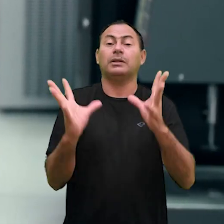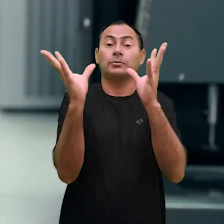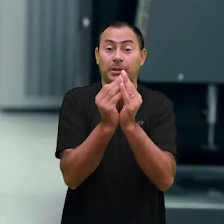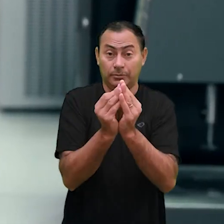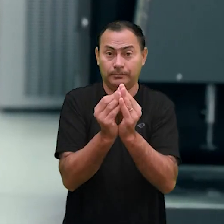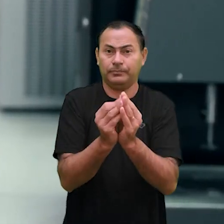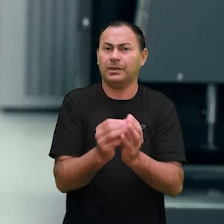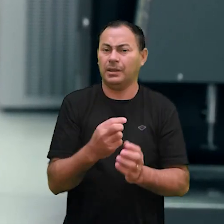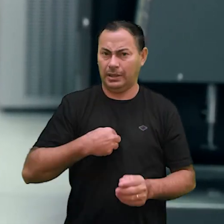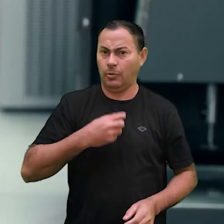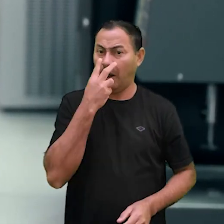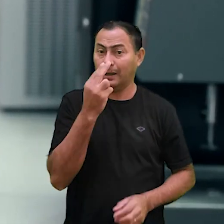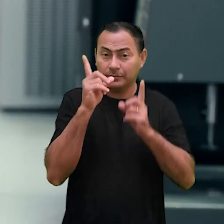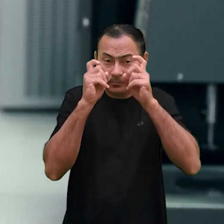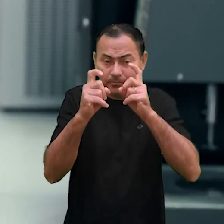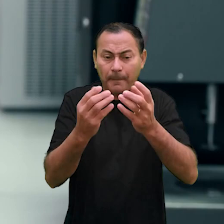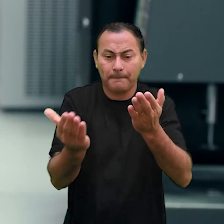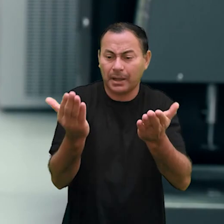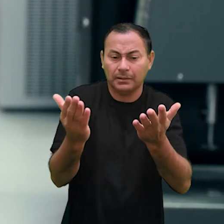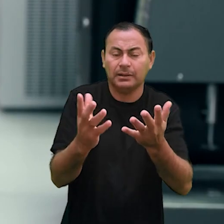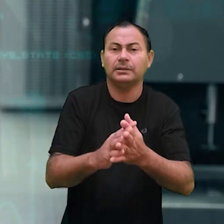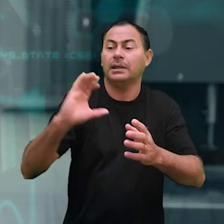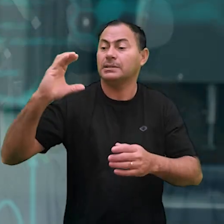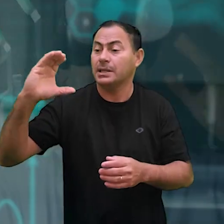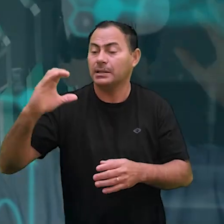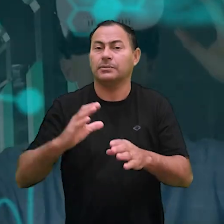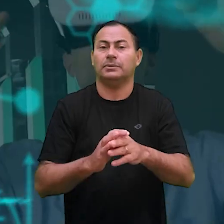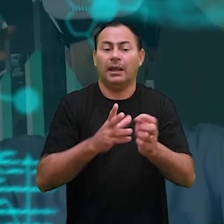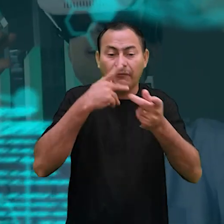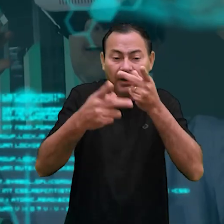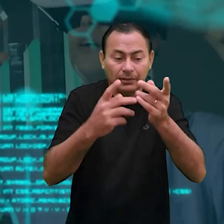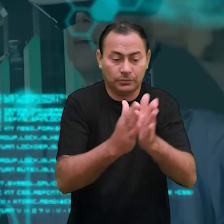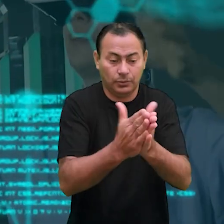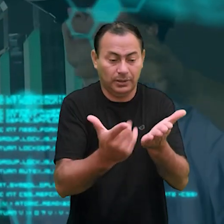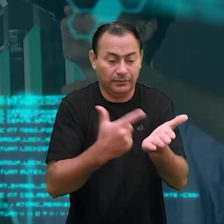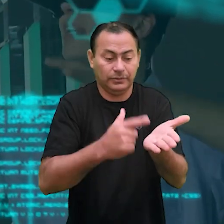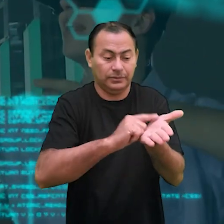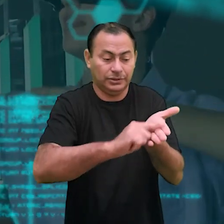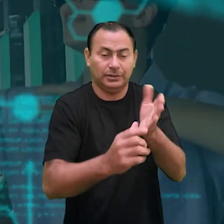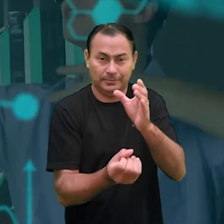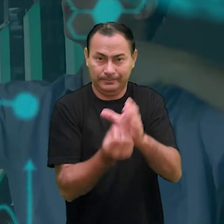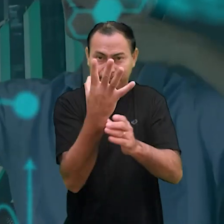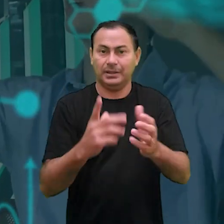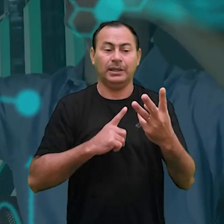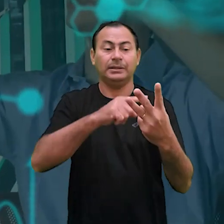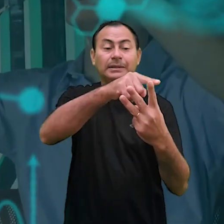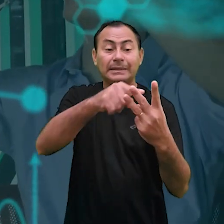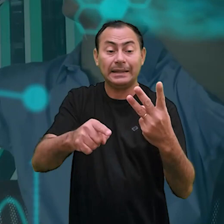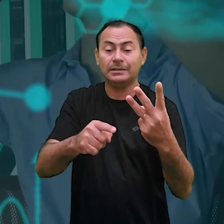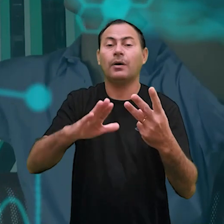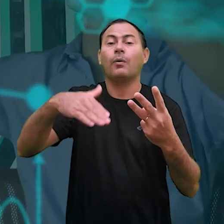sobrenaturais. Resumindo, acho interessante considerar os paralelos entre a ciência e o relato da criação de